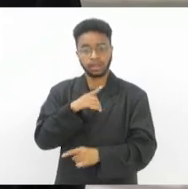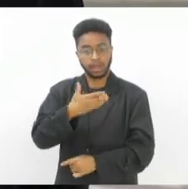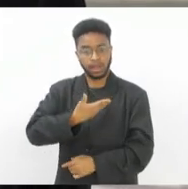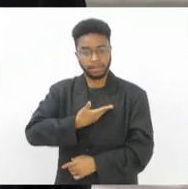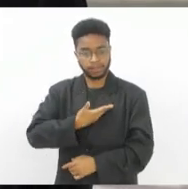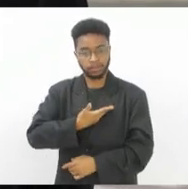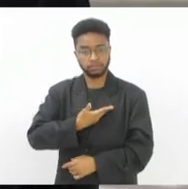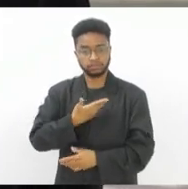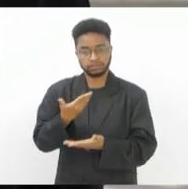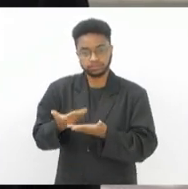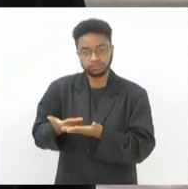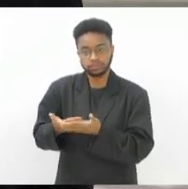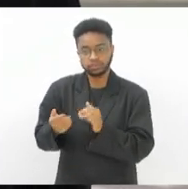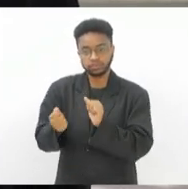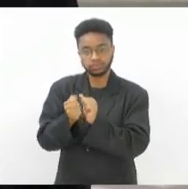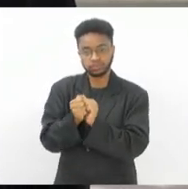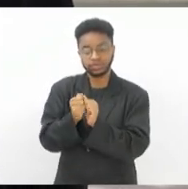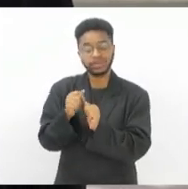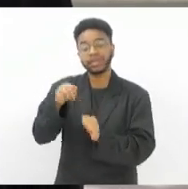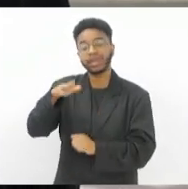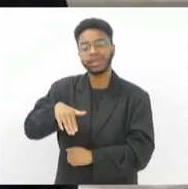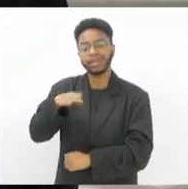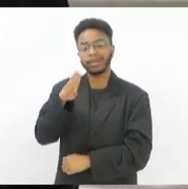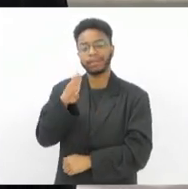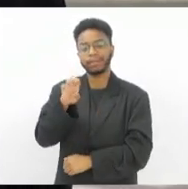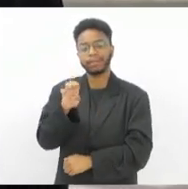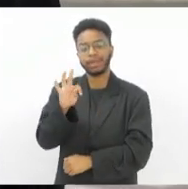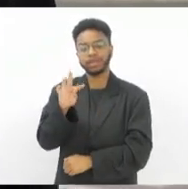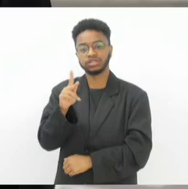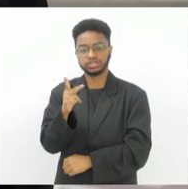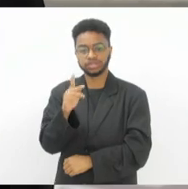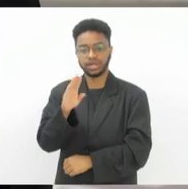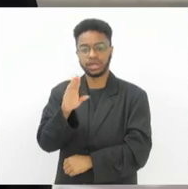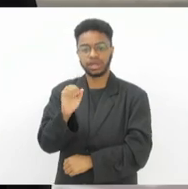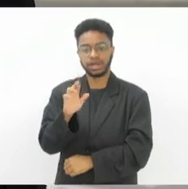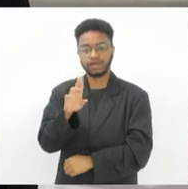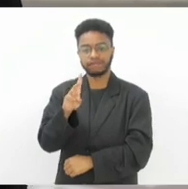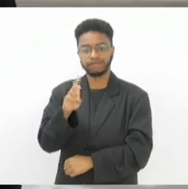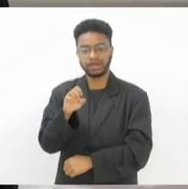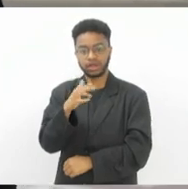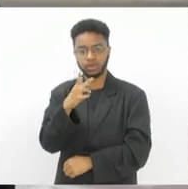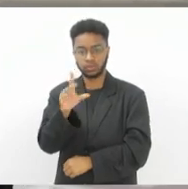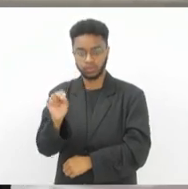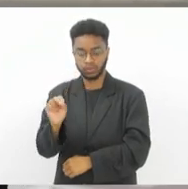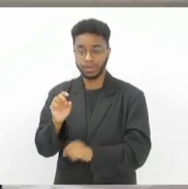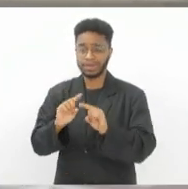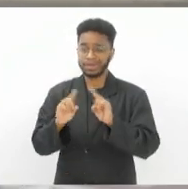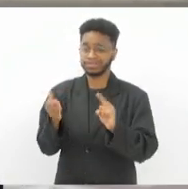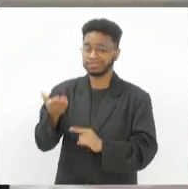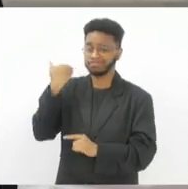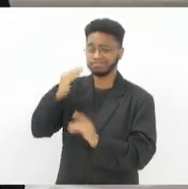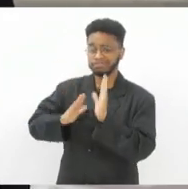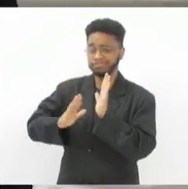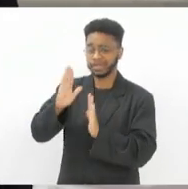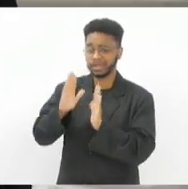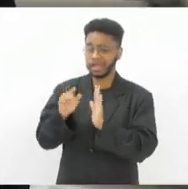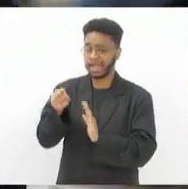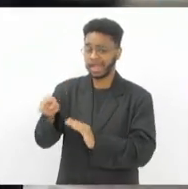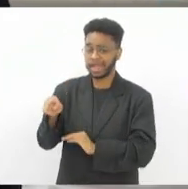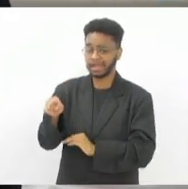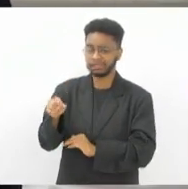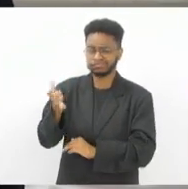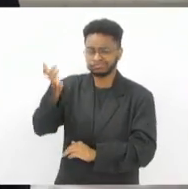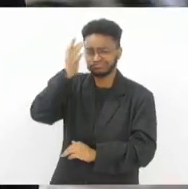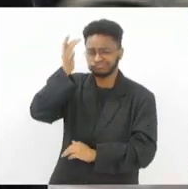de classe a Bete Carvalho. Bete Carvalho foi minha colega de classe. Mas naquela época, a Bete Carvalho era